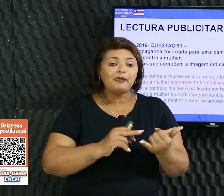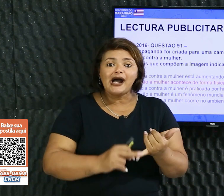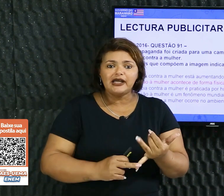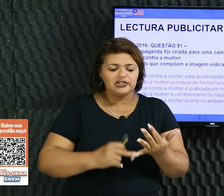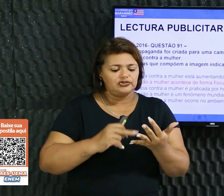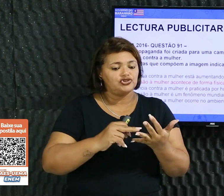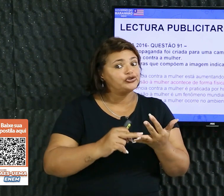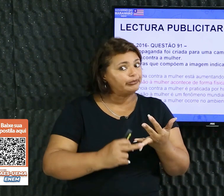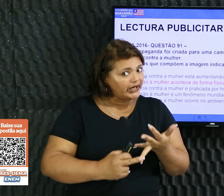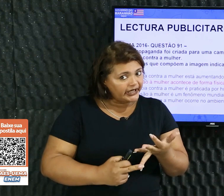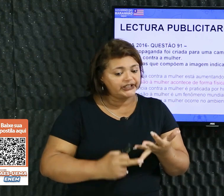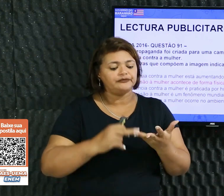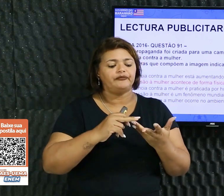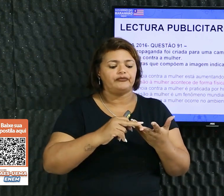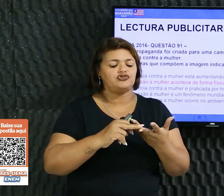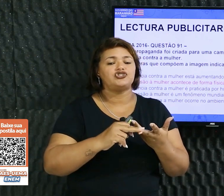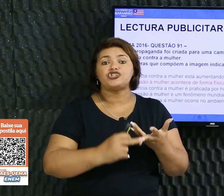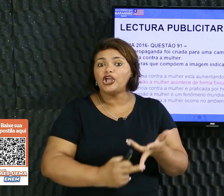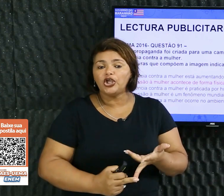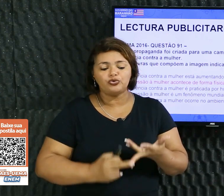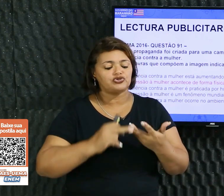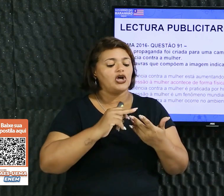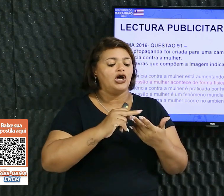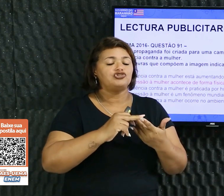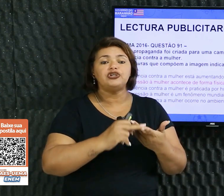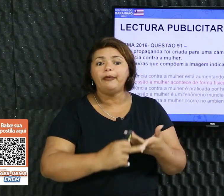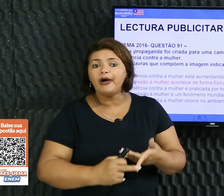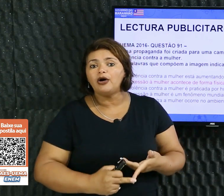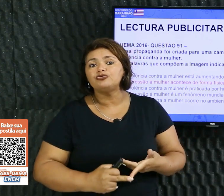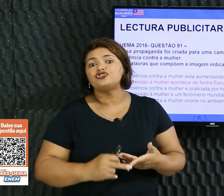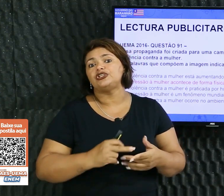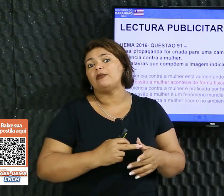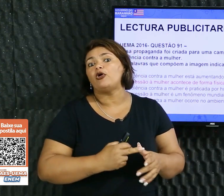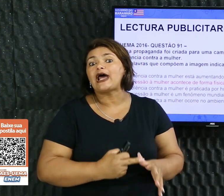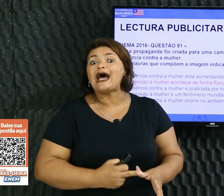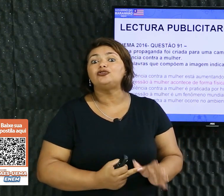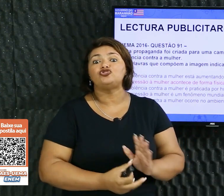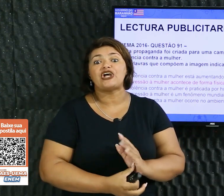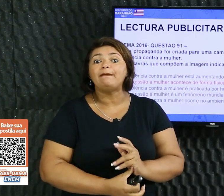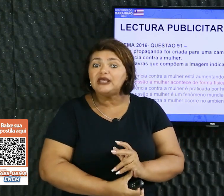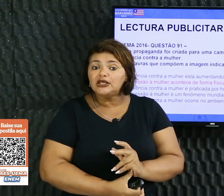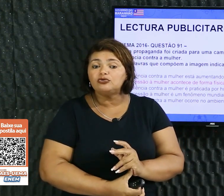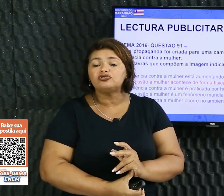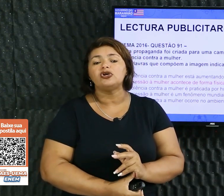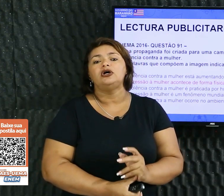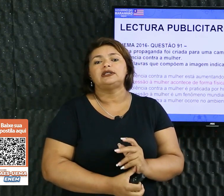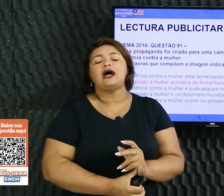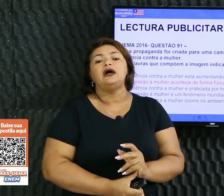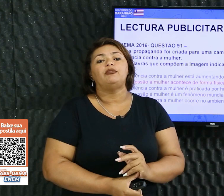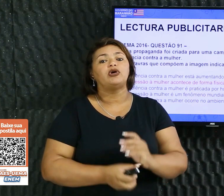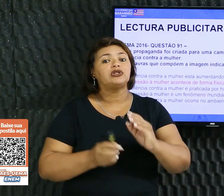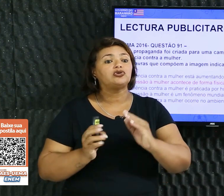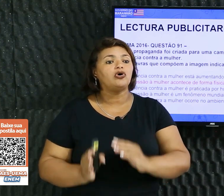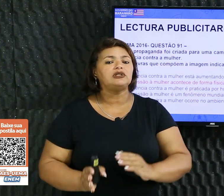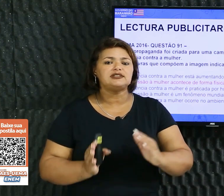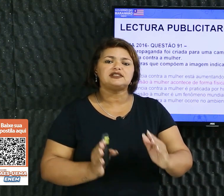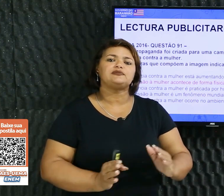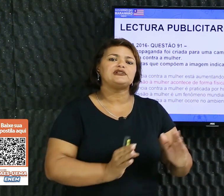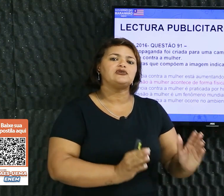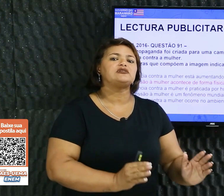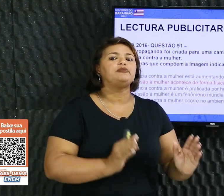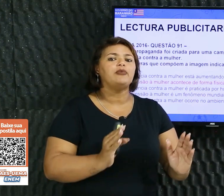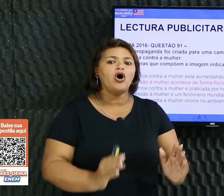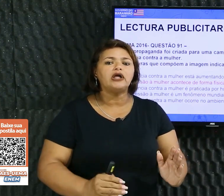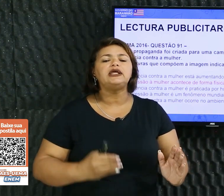De pai, de mãe, de tios, de irmãos, de namorado, de amigos, tá? Porque todas